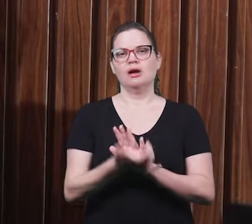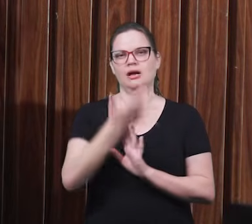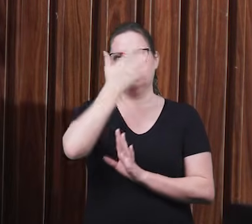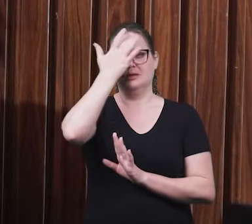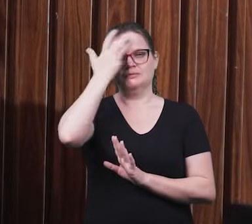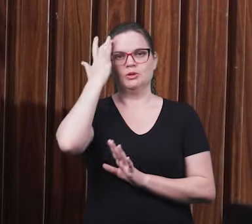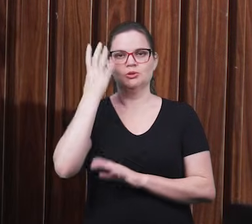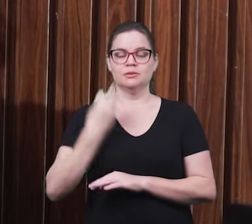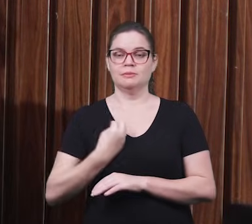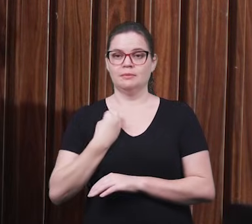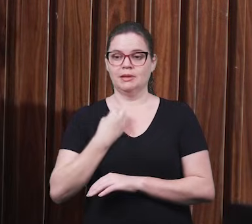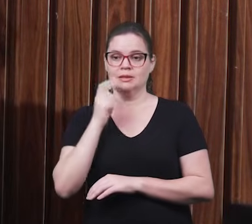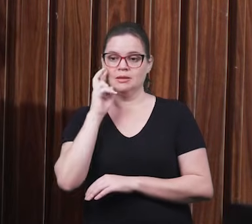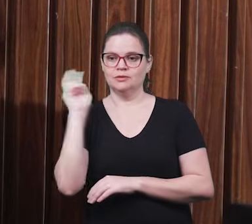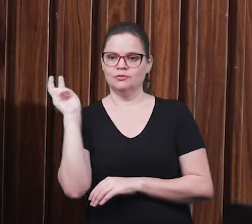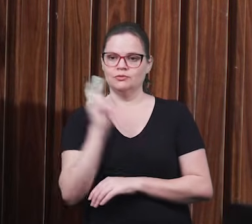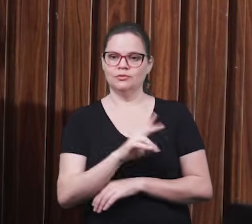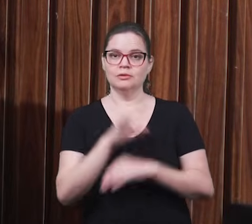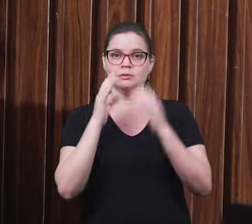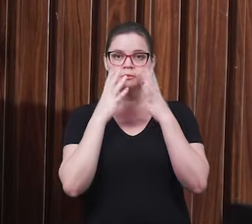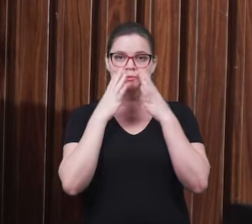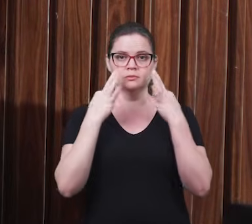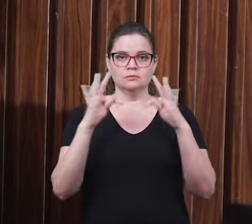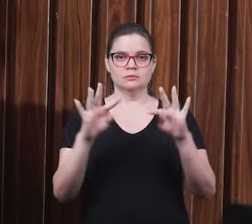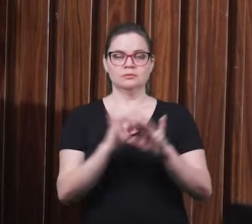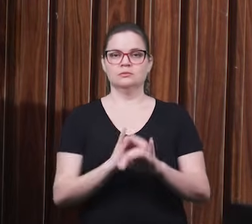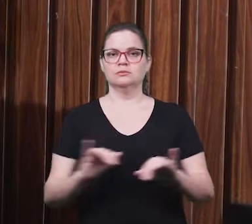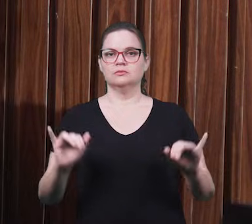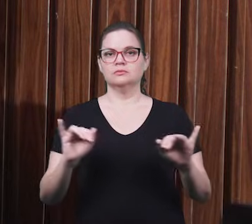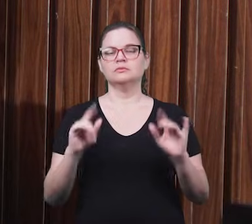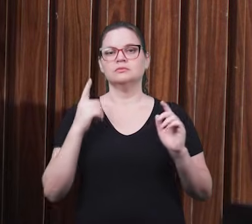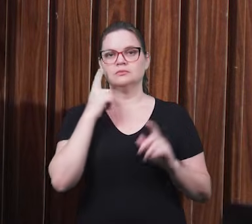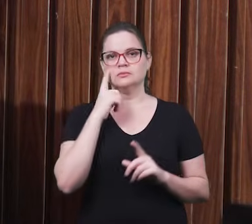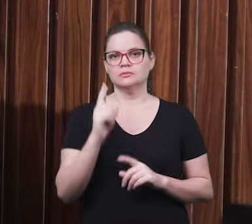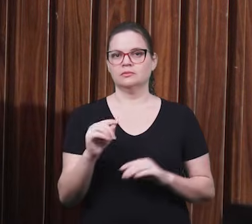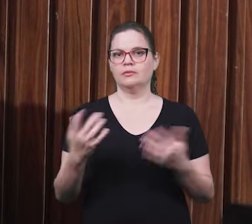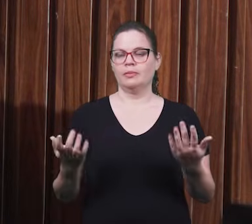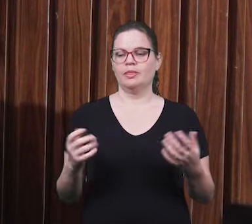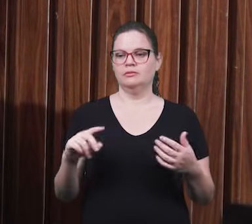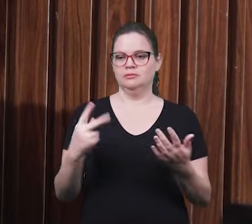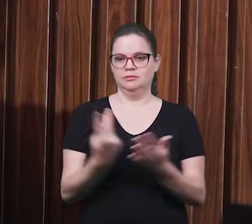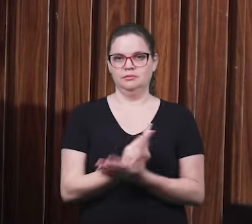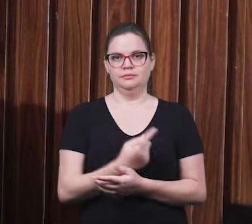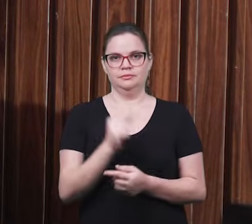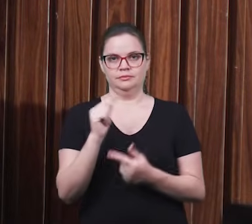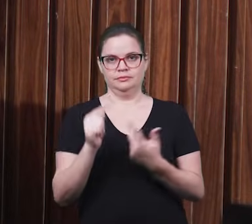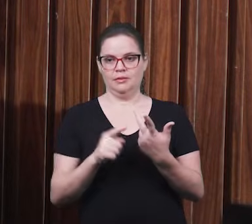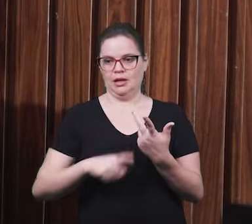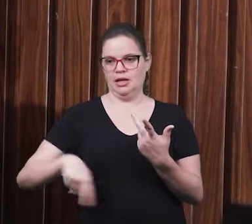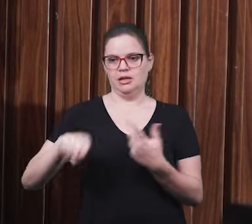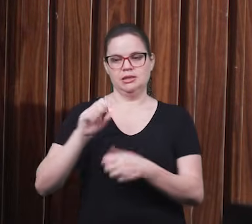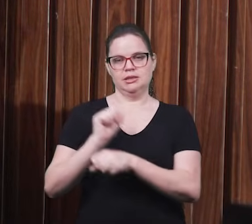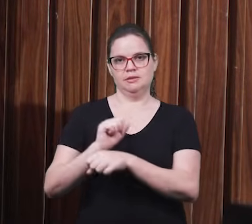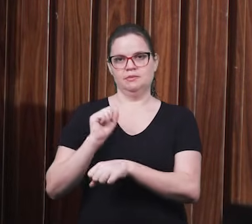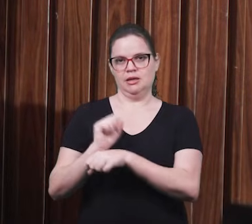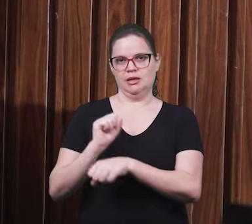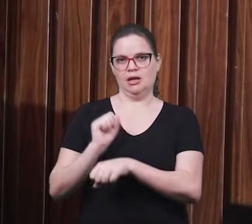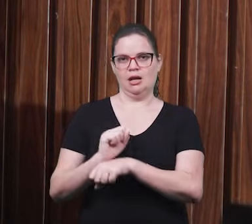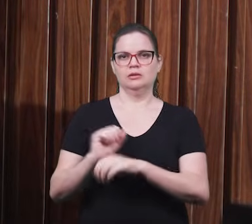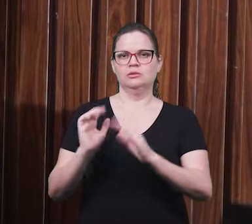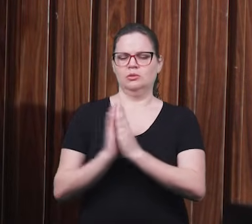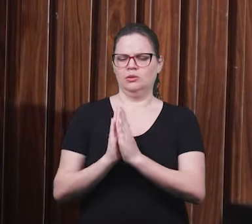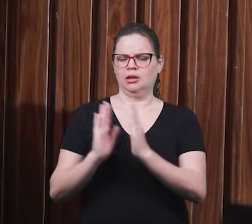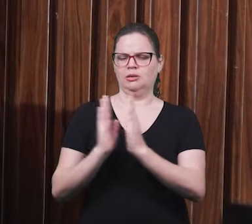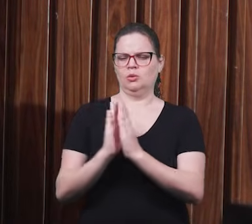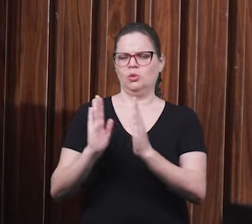muitas pessoas ali presentes, e o testemunho foi dado, ou seja, um conjunto, né, de fatos, né? Eles esperaram,